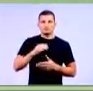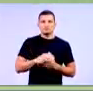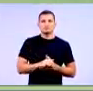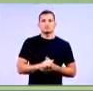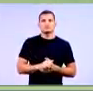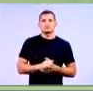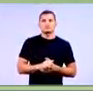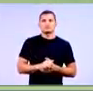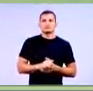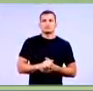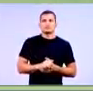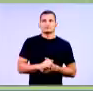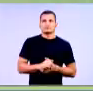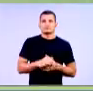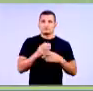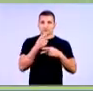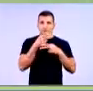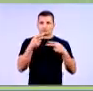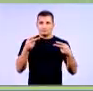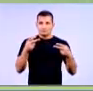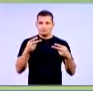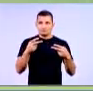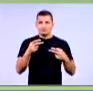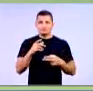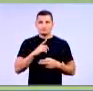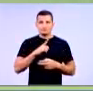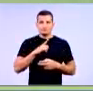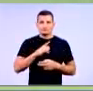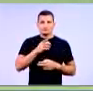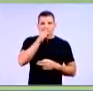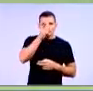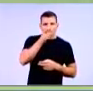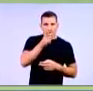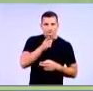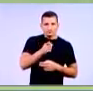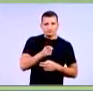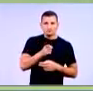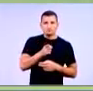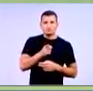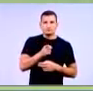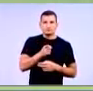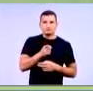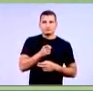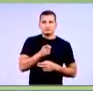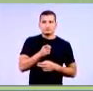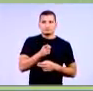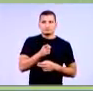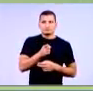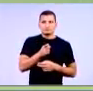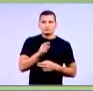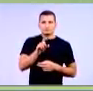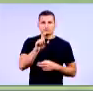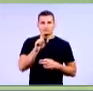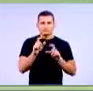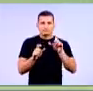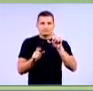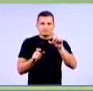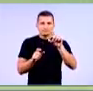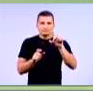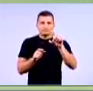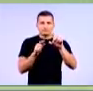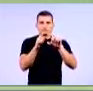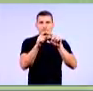o vertical? Os objetos e suas respectivas linhas de vida, nós temos aqui, e a barra de ativação e as mensagens, que